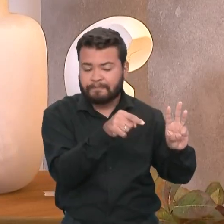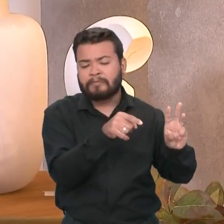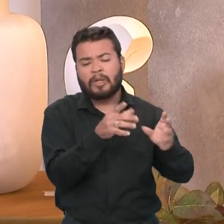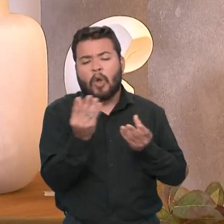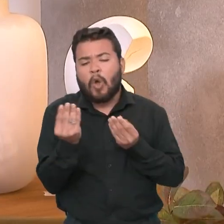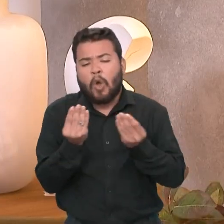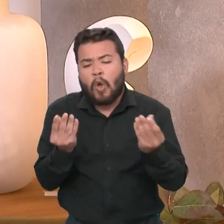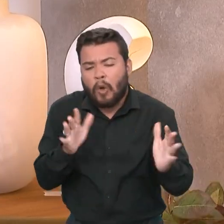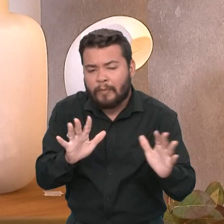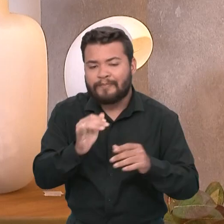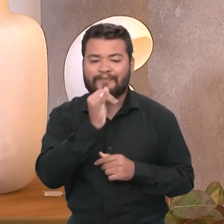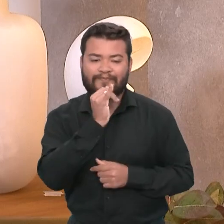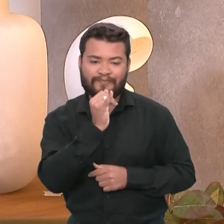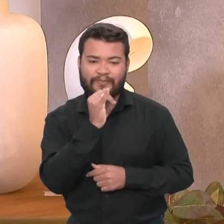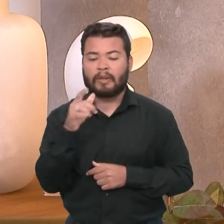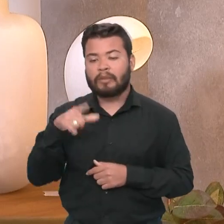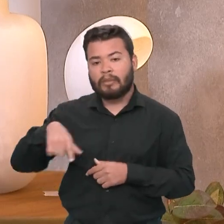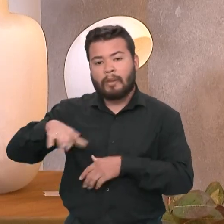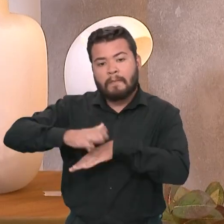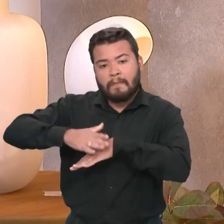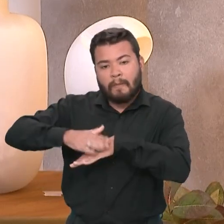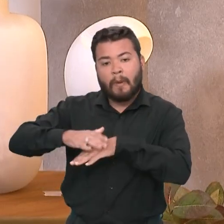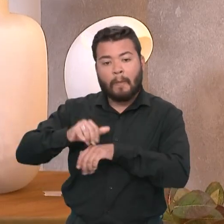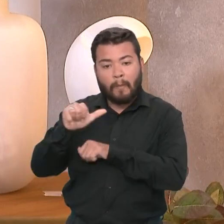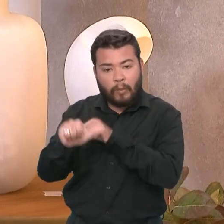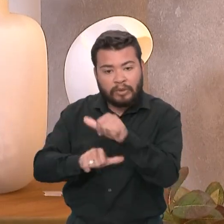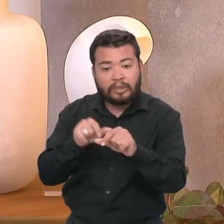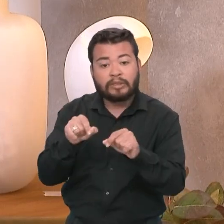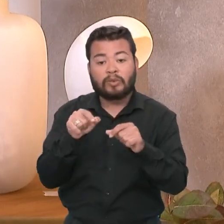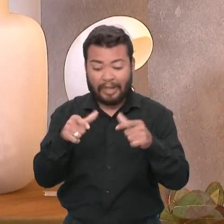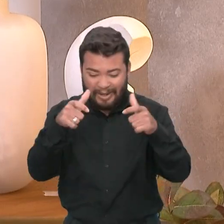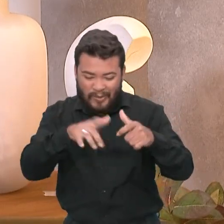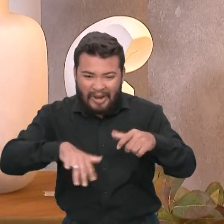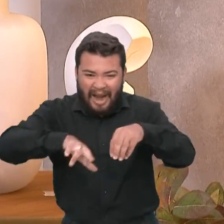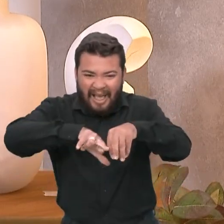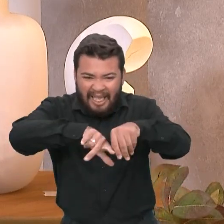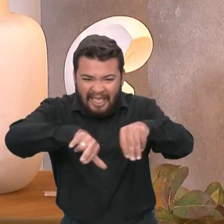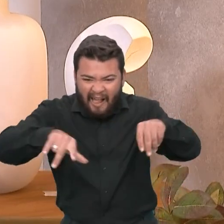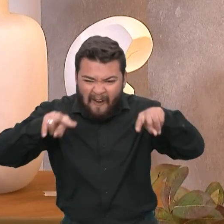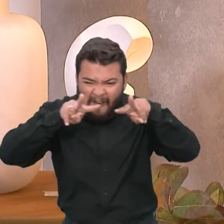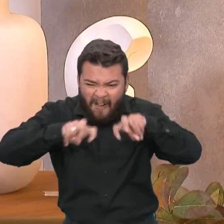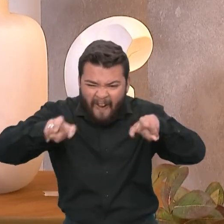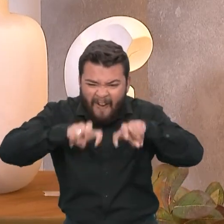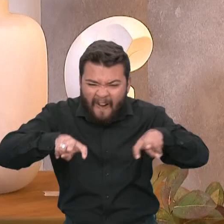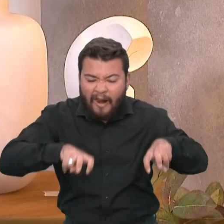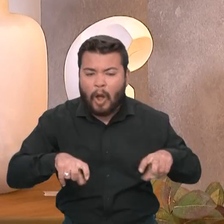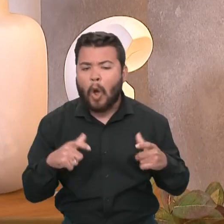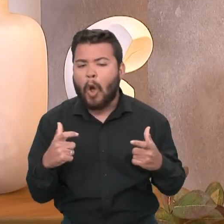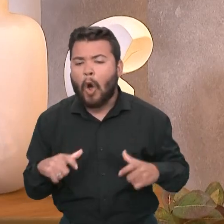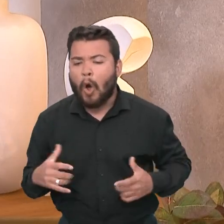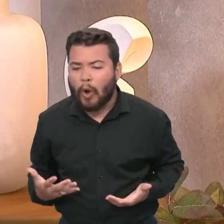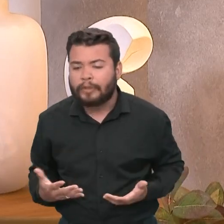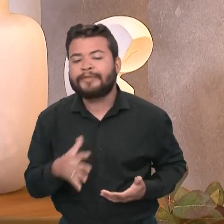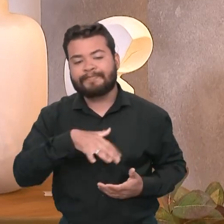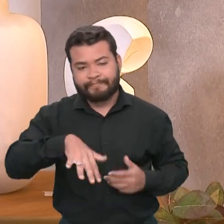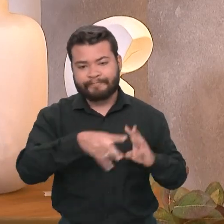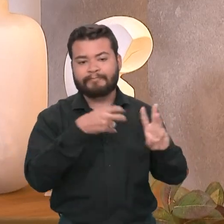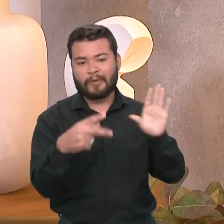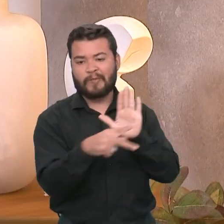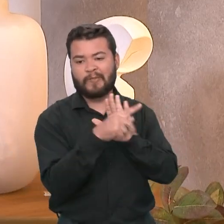buscam aumentar o uso, a exploração mineral em terras indígenas, e esse caso específico no qual